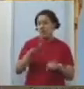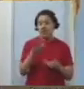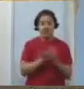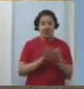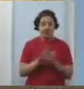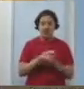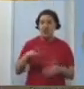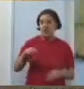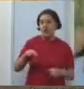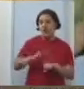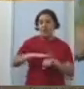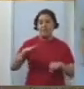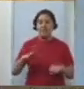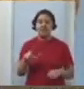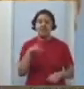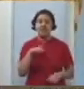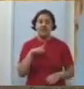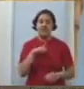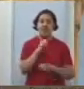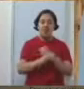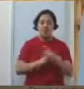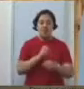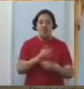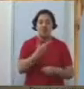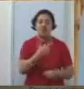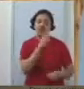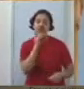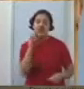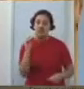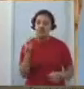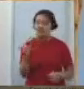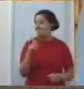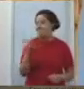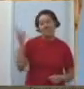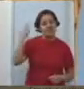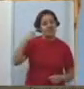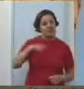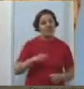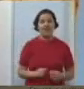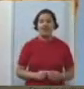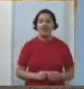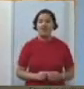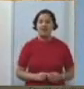nunca mais vai existir o ano 2000 não volta